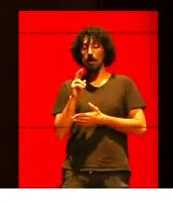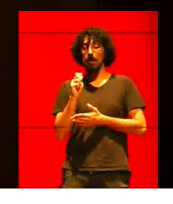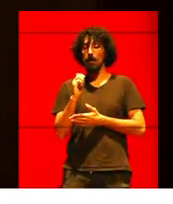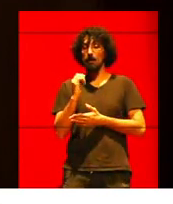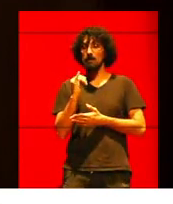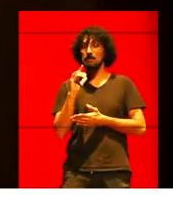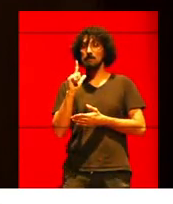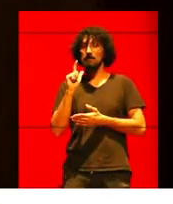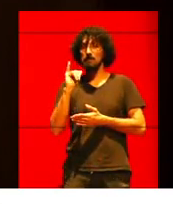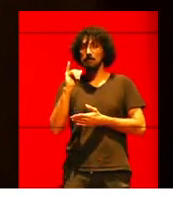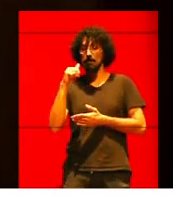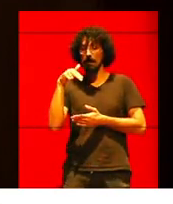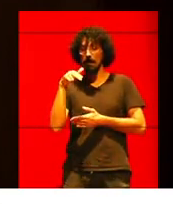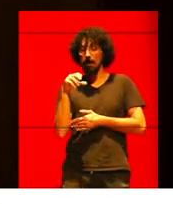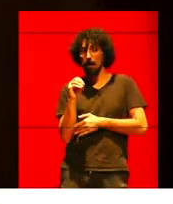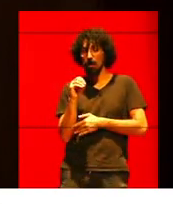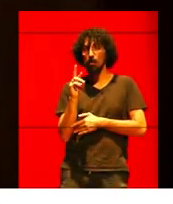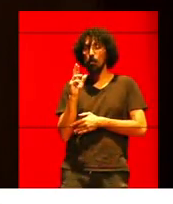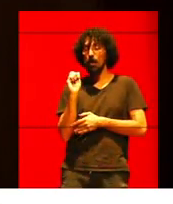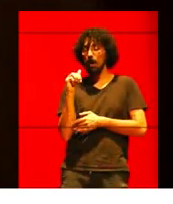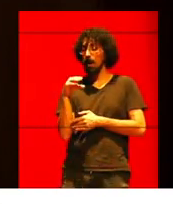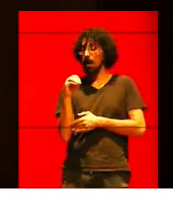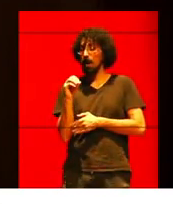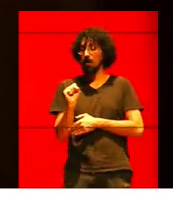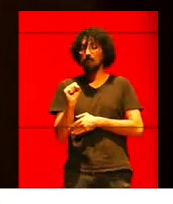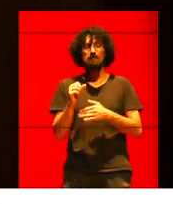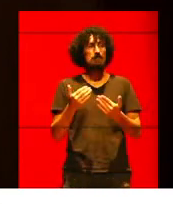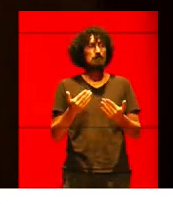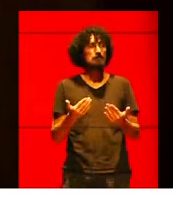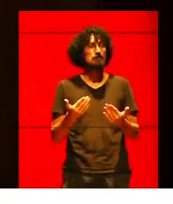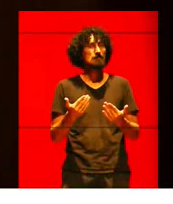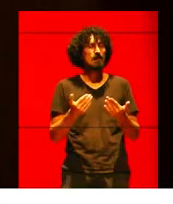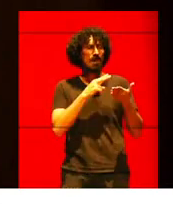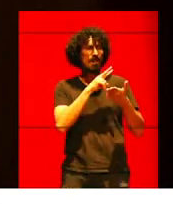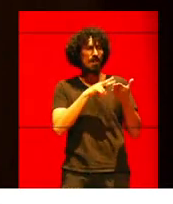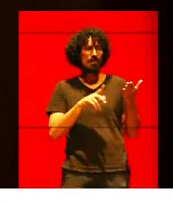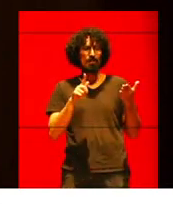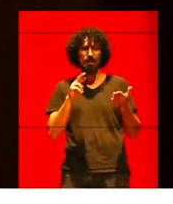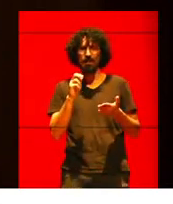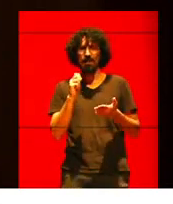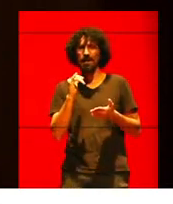eu tô lendo Graciliano. Esse lendo Graciliano é o quê?